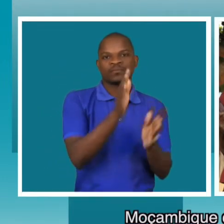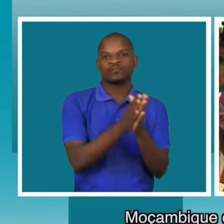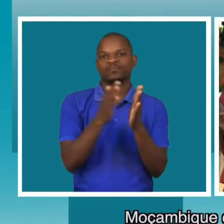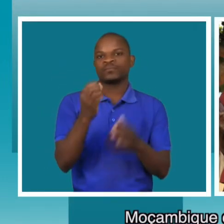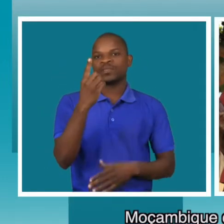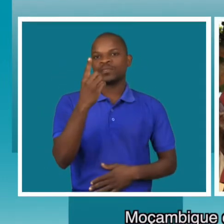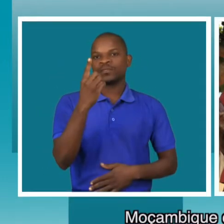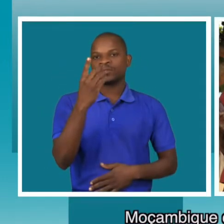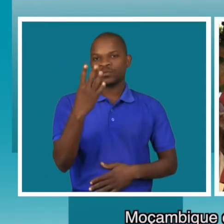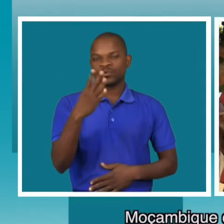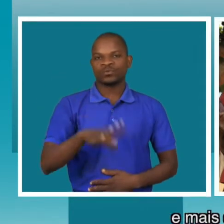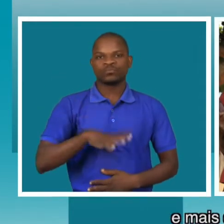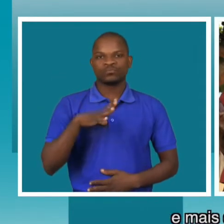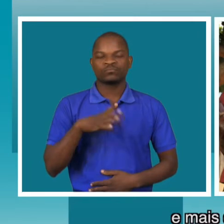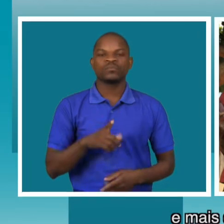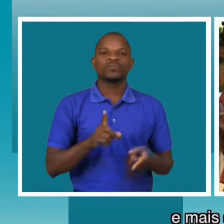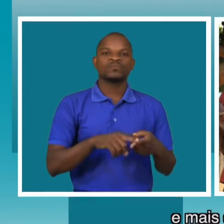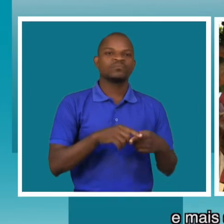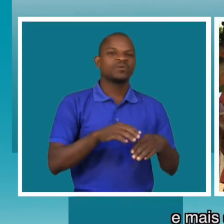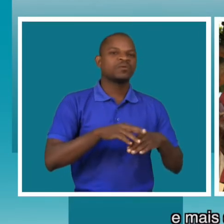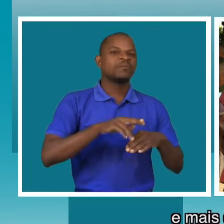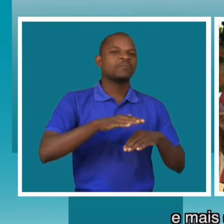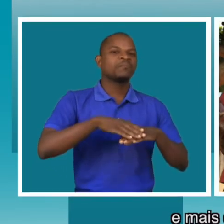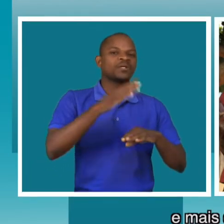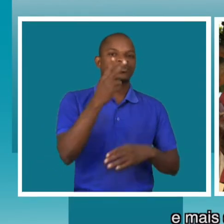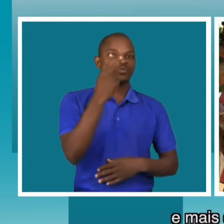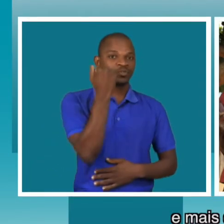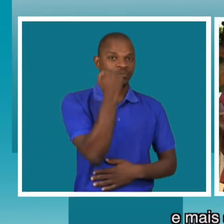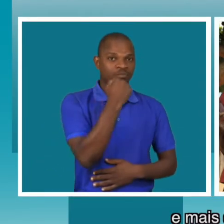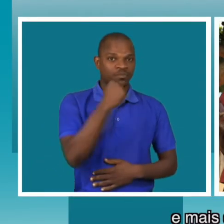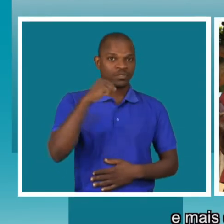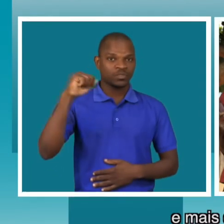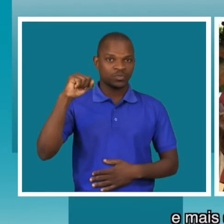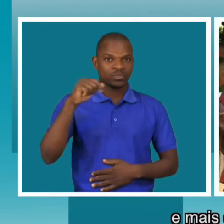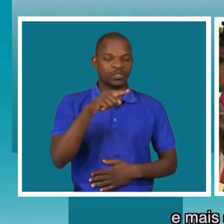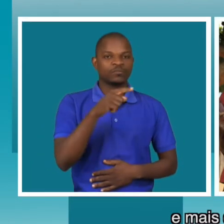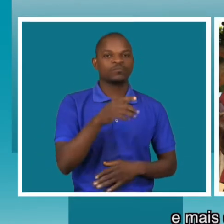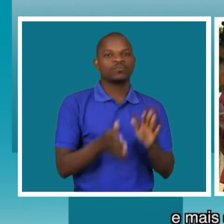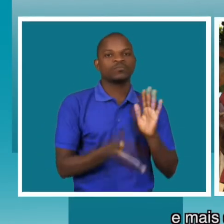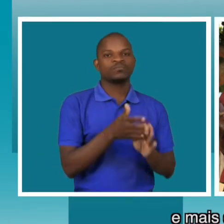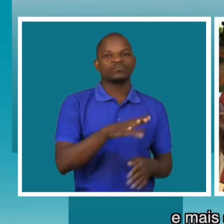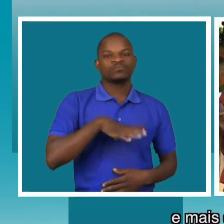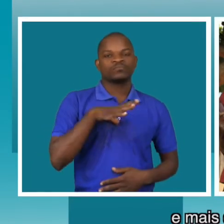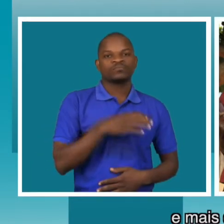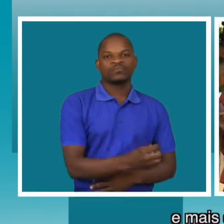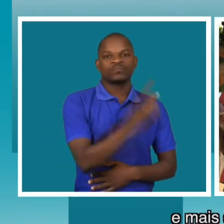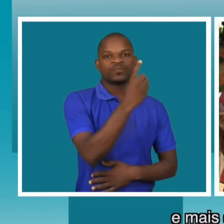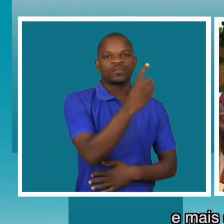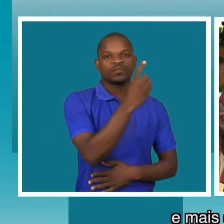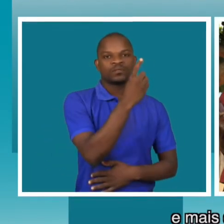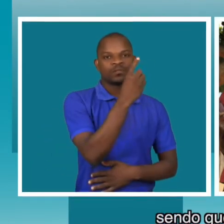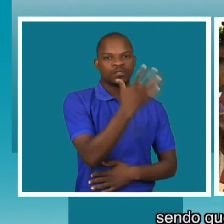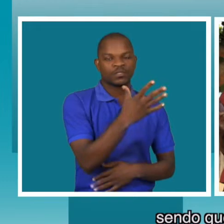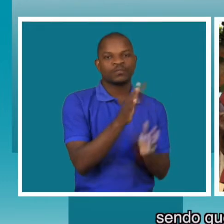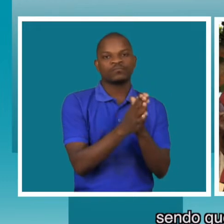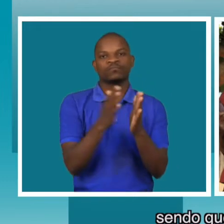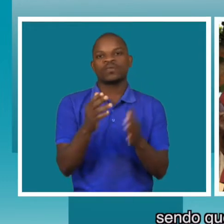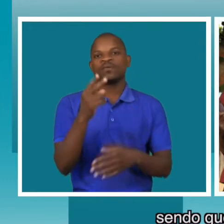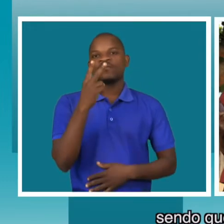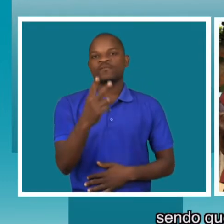14 anos e mais de 2.835.474 dos 15 aos 24, onde